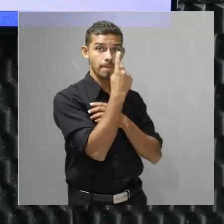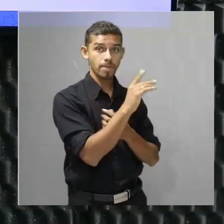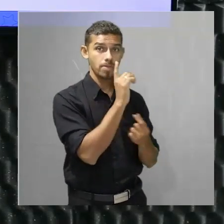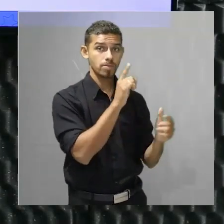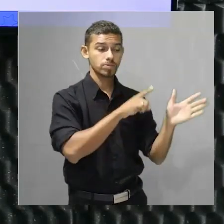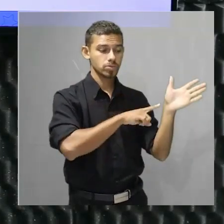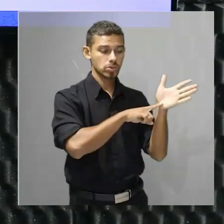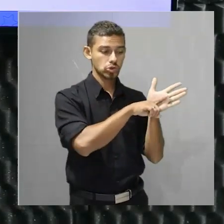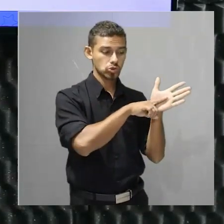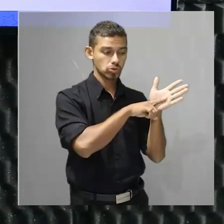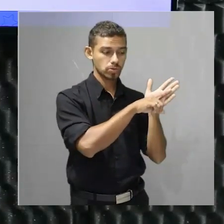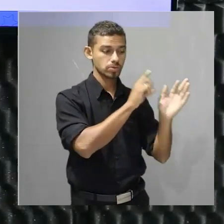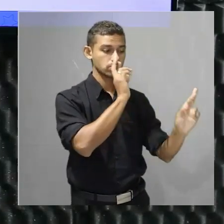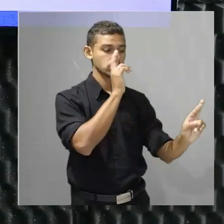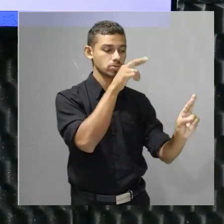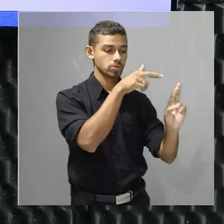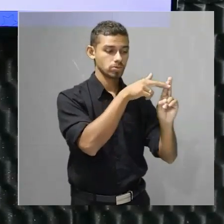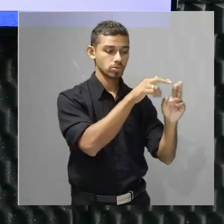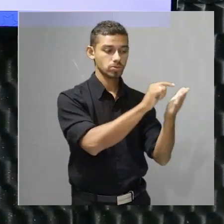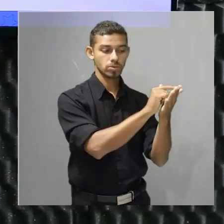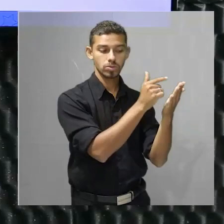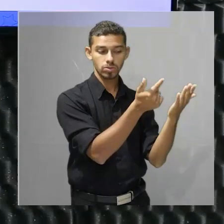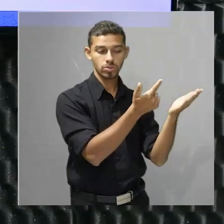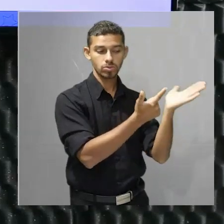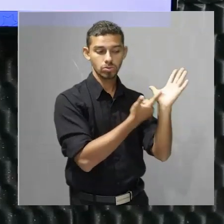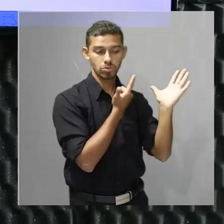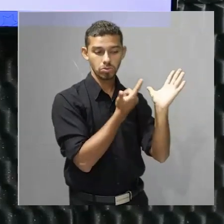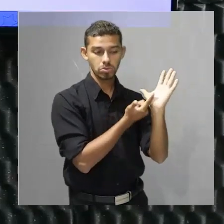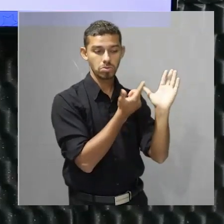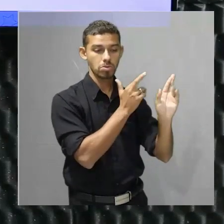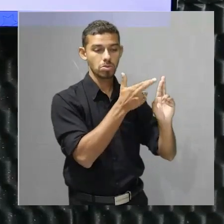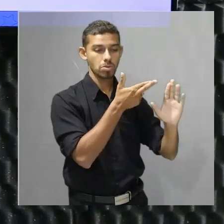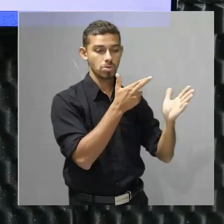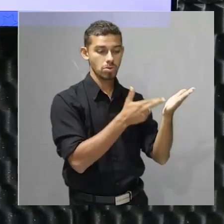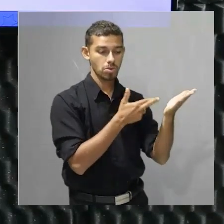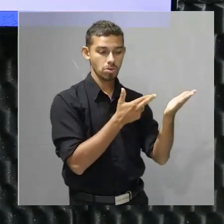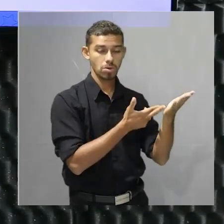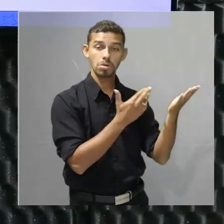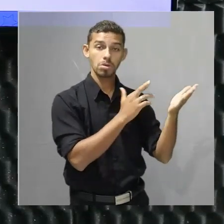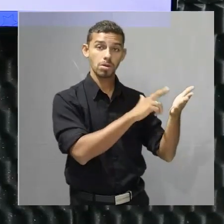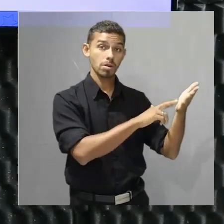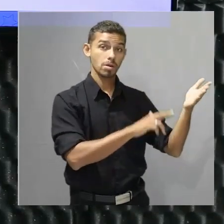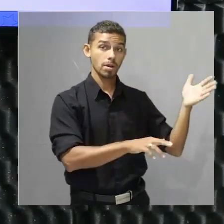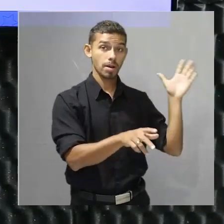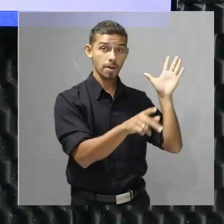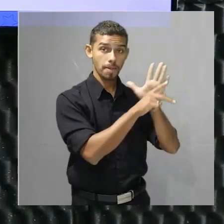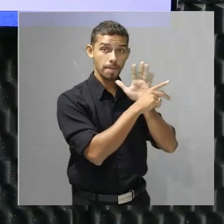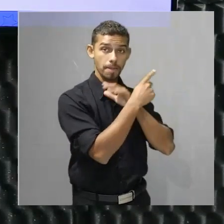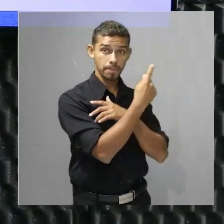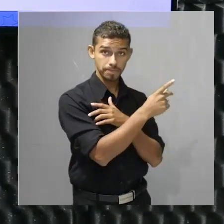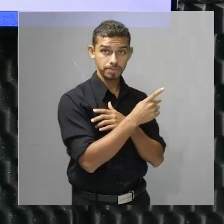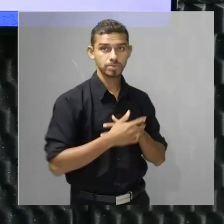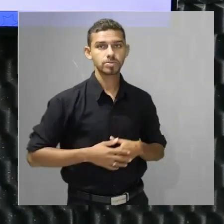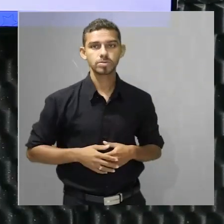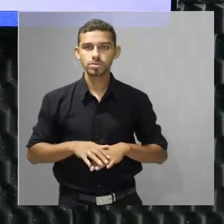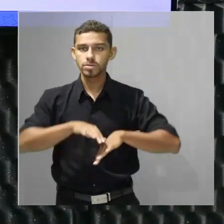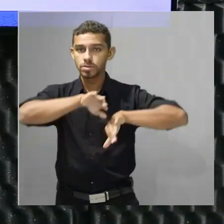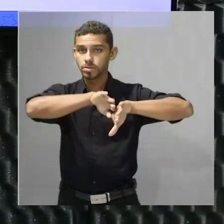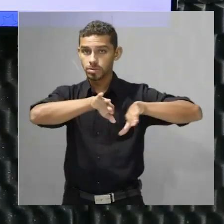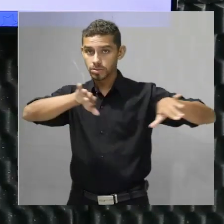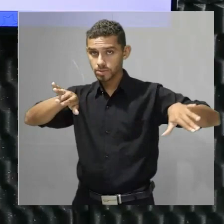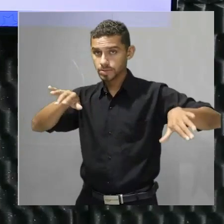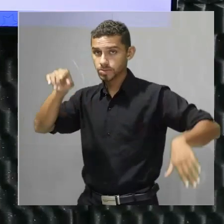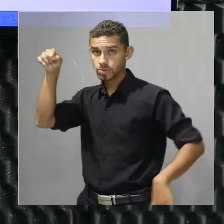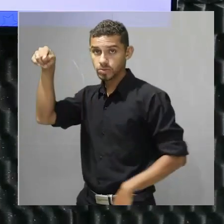referência objetiva e quanto que aqui na conotação ela é mais subjetiva encontramos